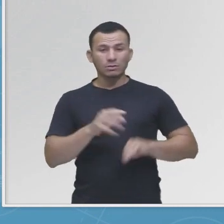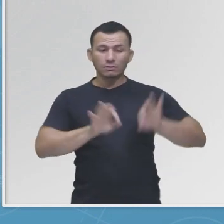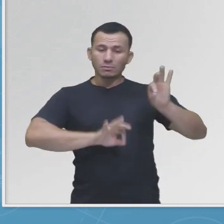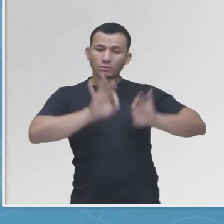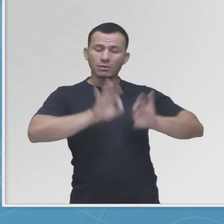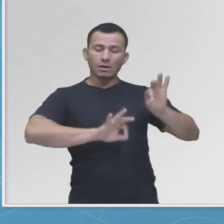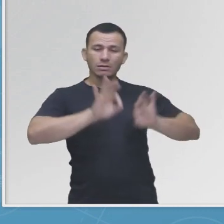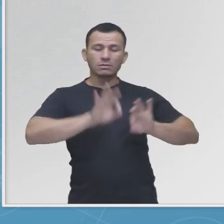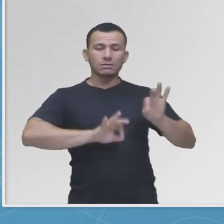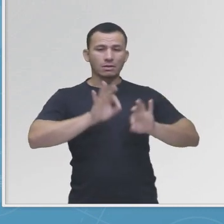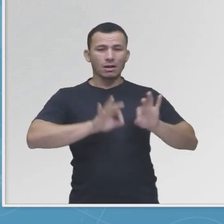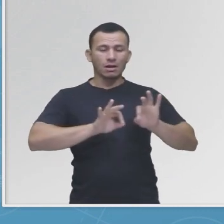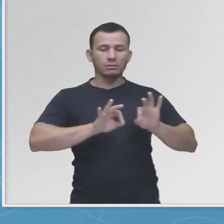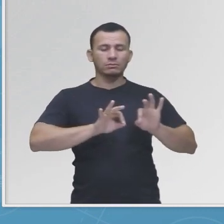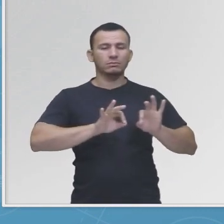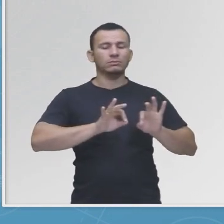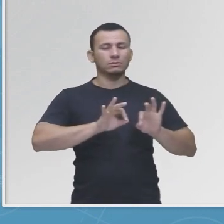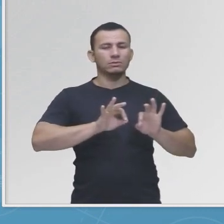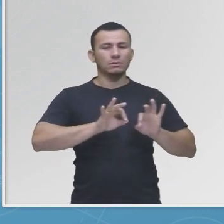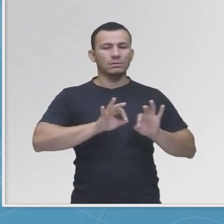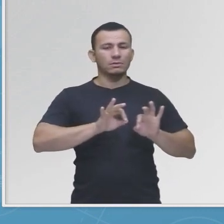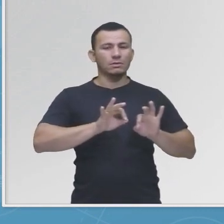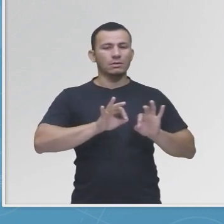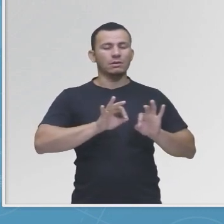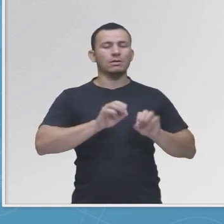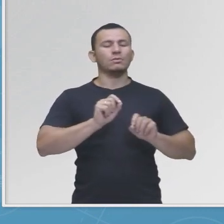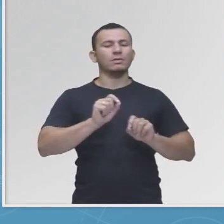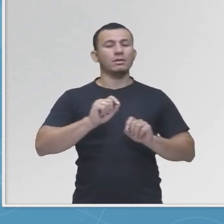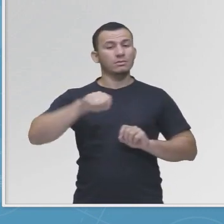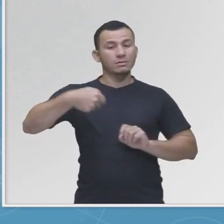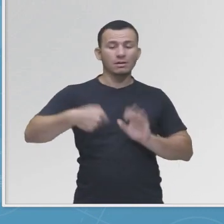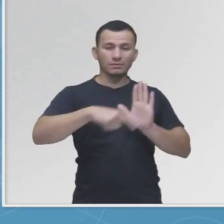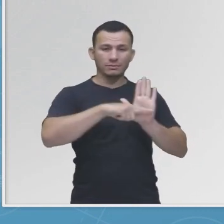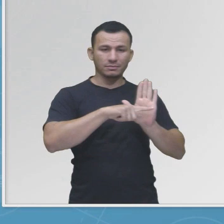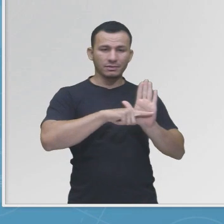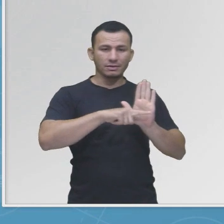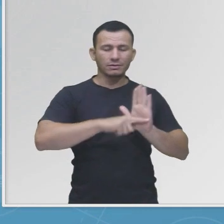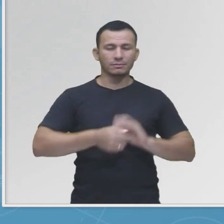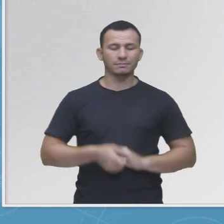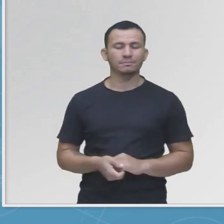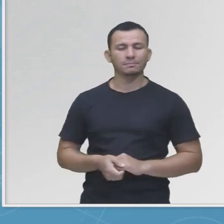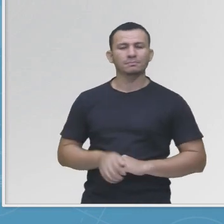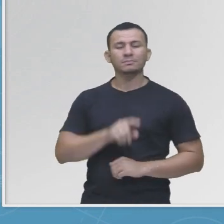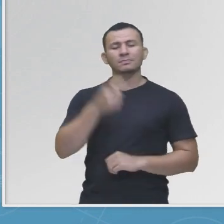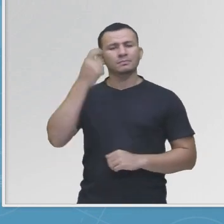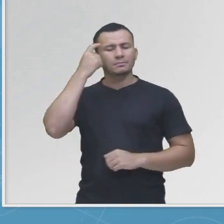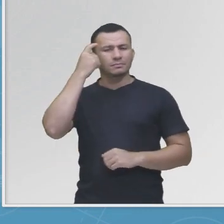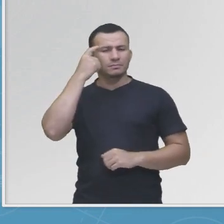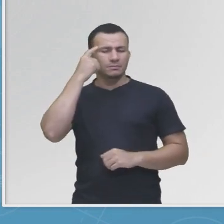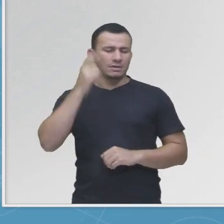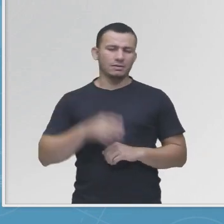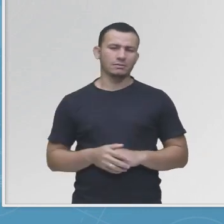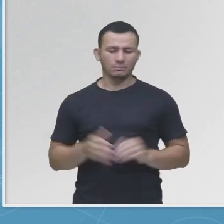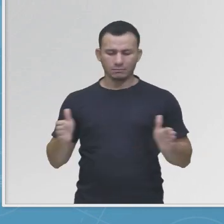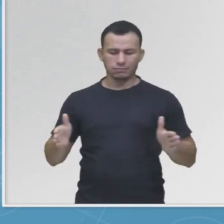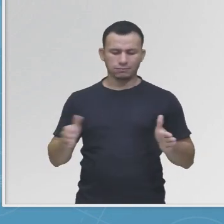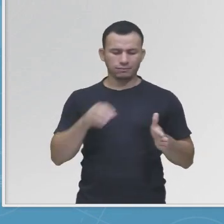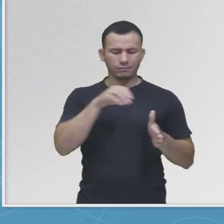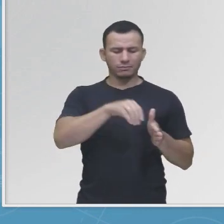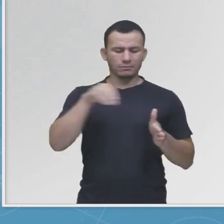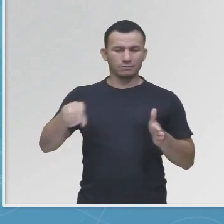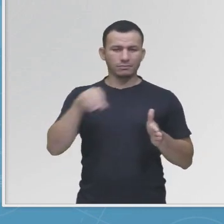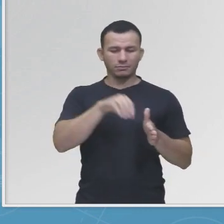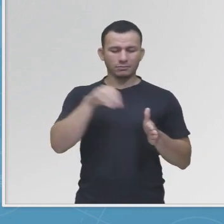a nossa operação de subtração. Vamos imaginar uma cartela com ovos, né, que esteja